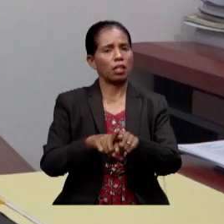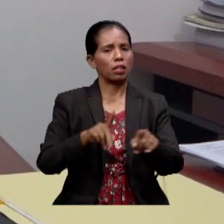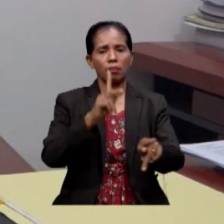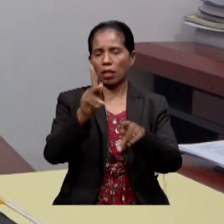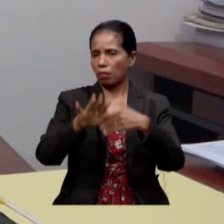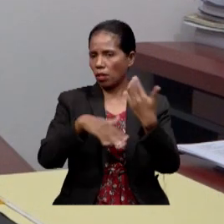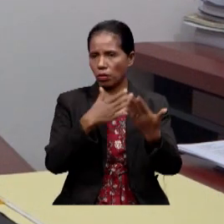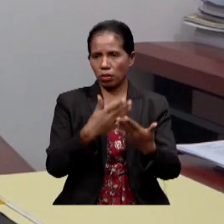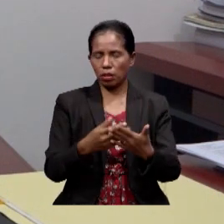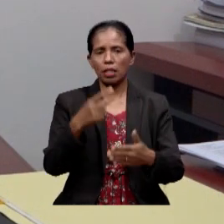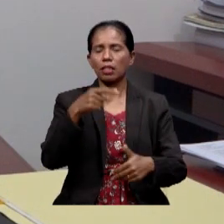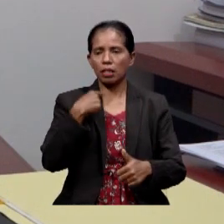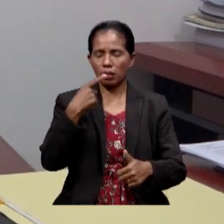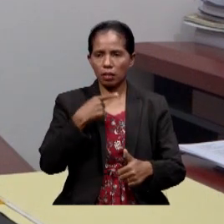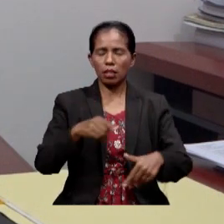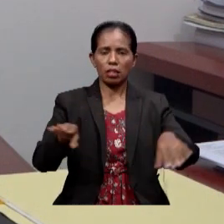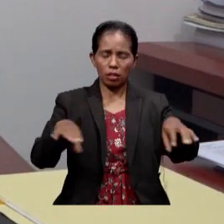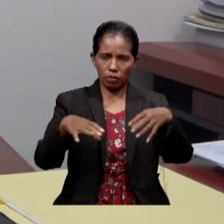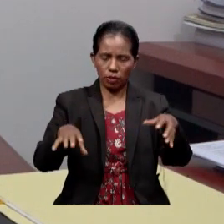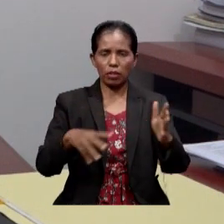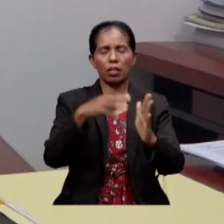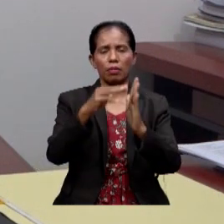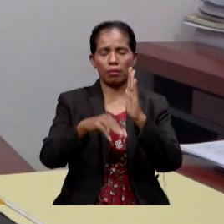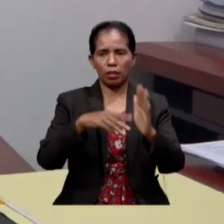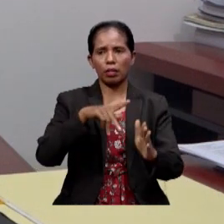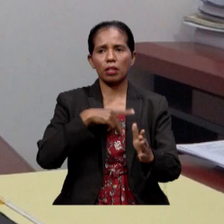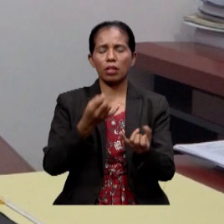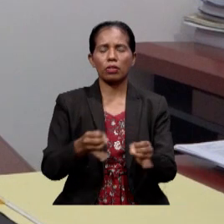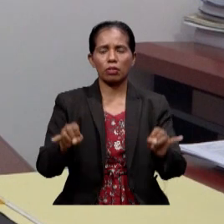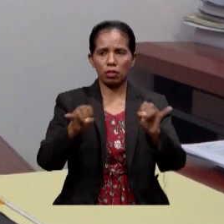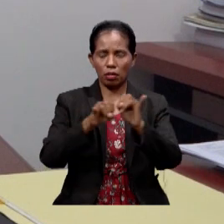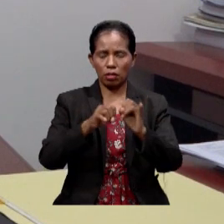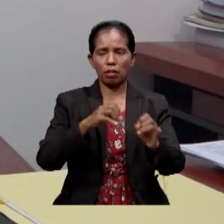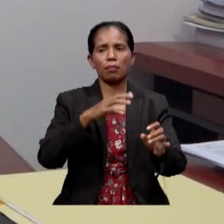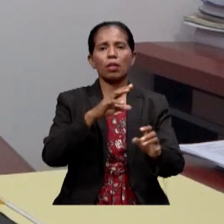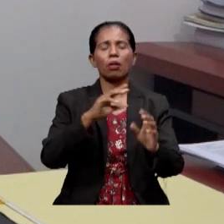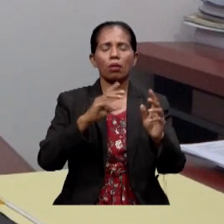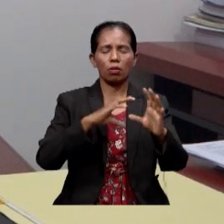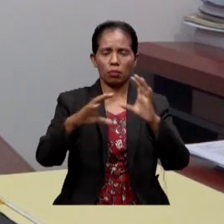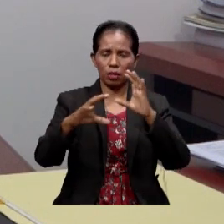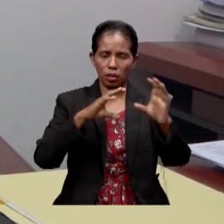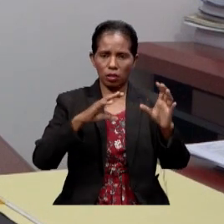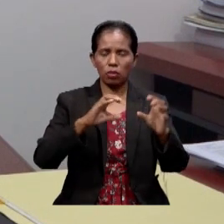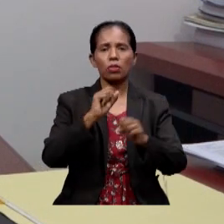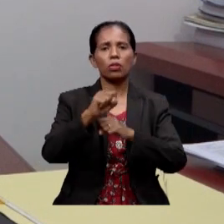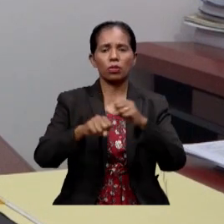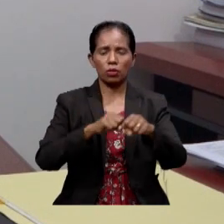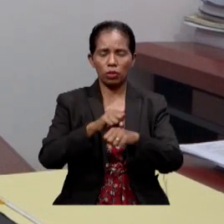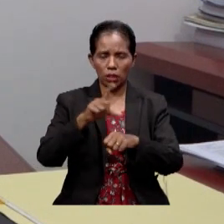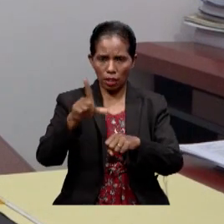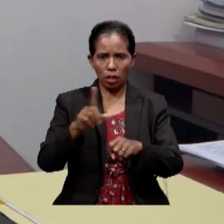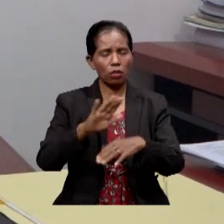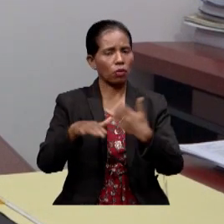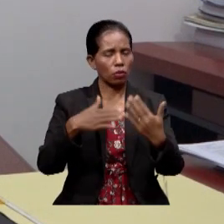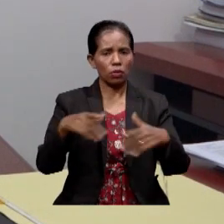toto sedet mak serviço iha instituição meios comunicação social, ser né jornalista roto. Carrega ser